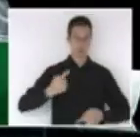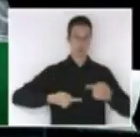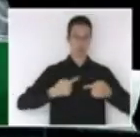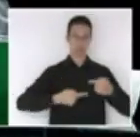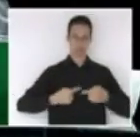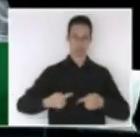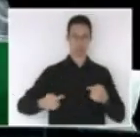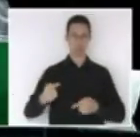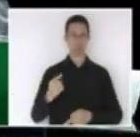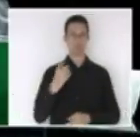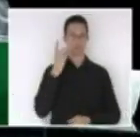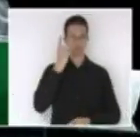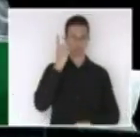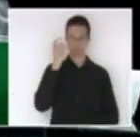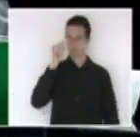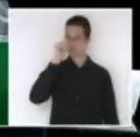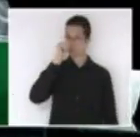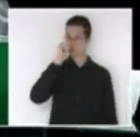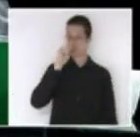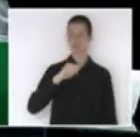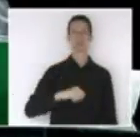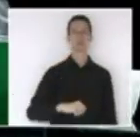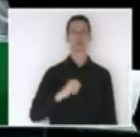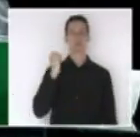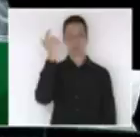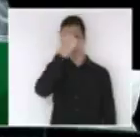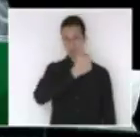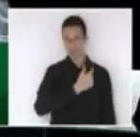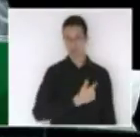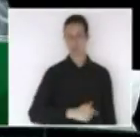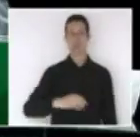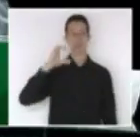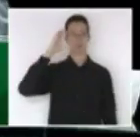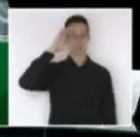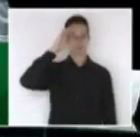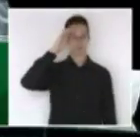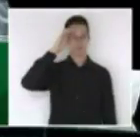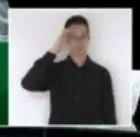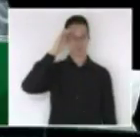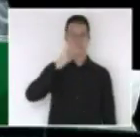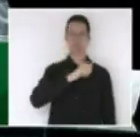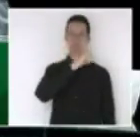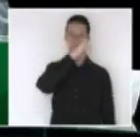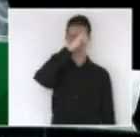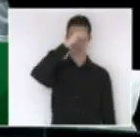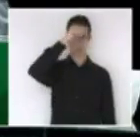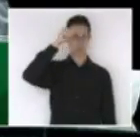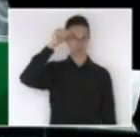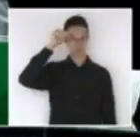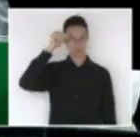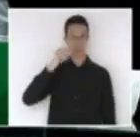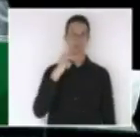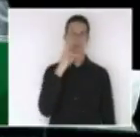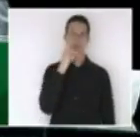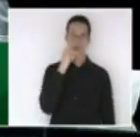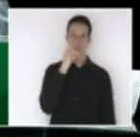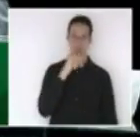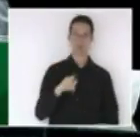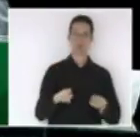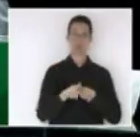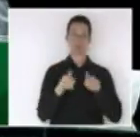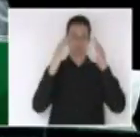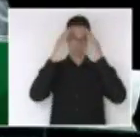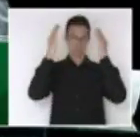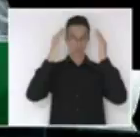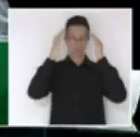deputados João Amin, Altair Silva, Fernando Coruja, Darcy de Matos, Kendi Nunes e José Miltchef,